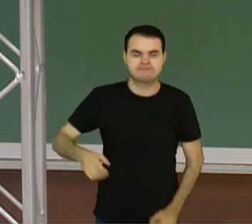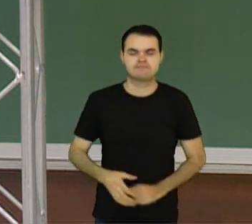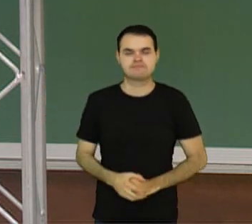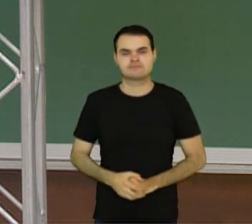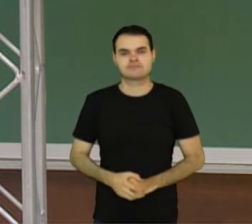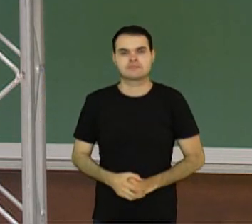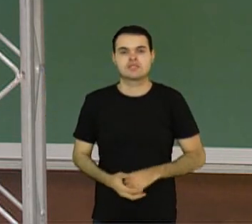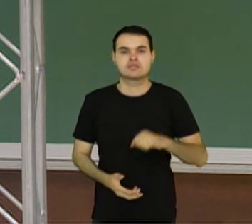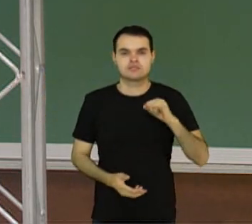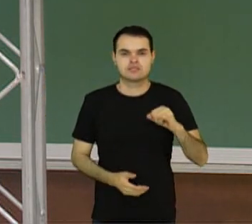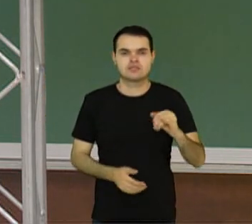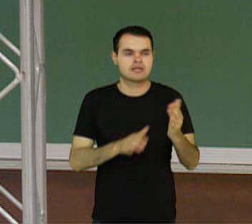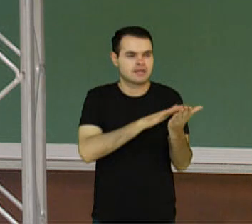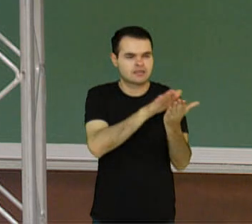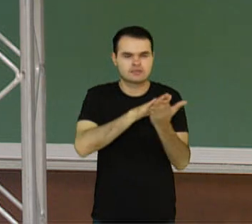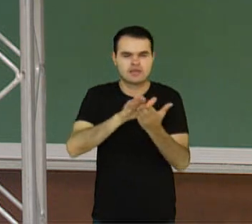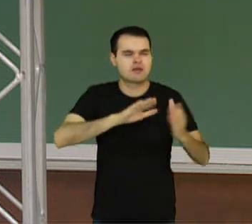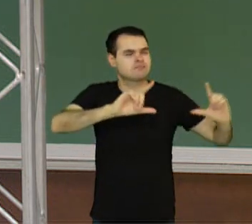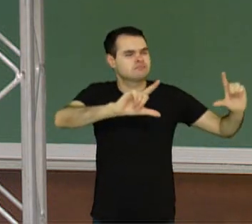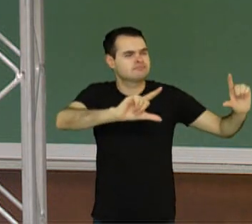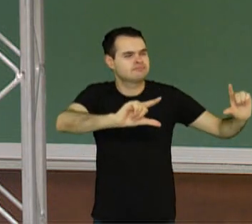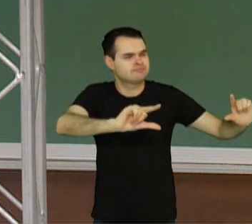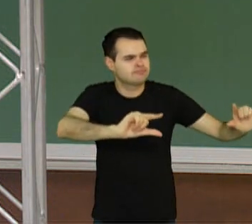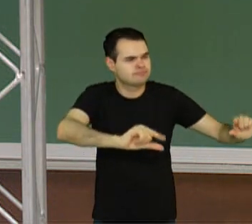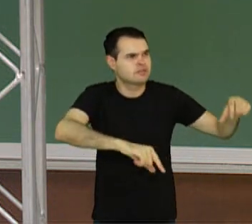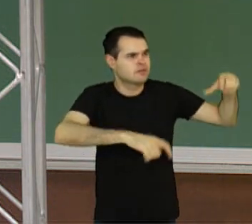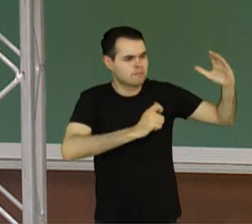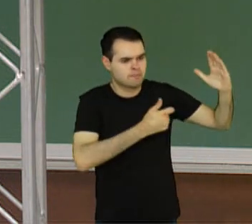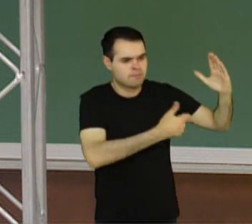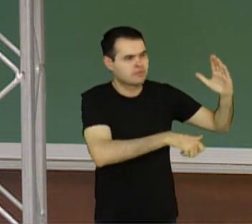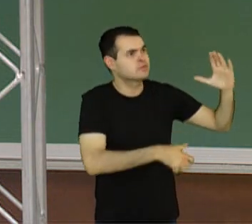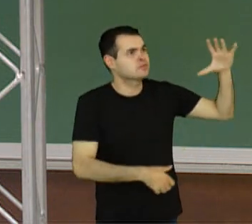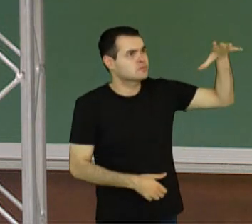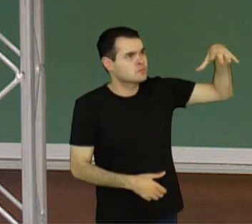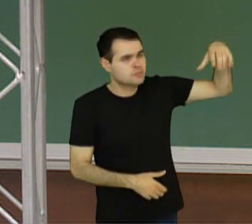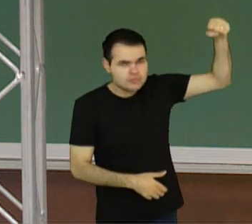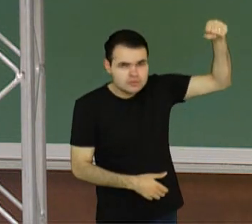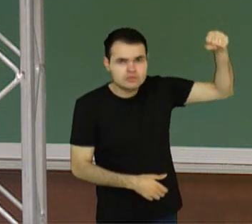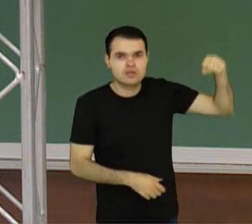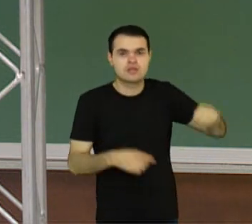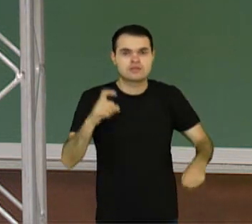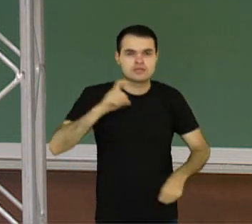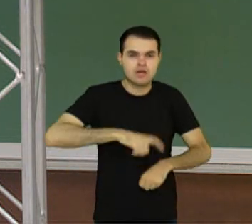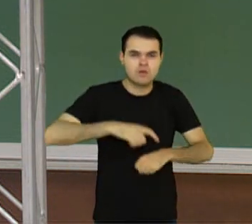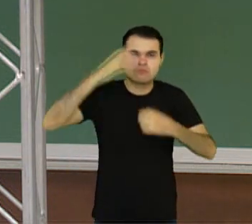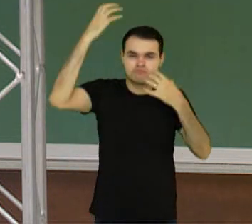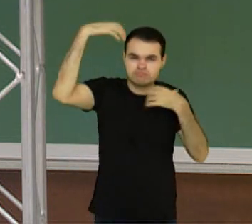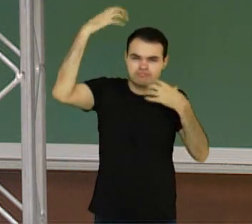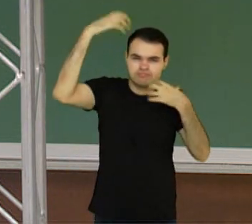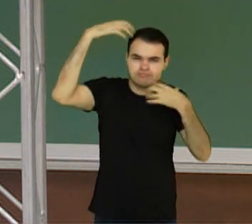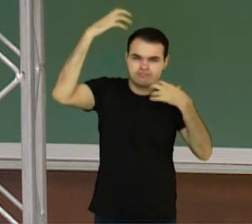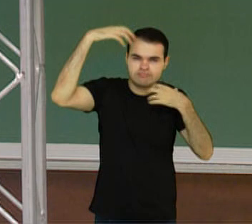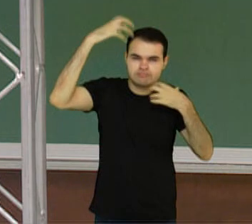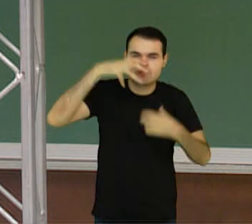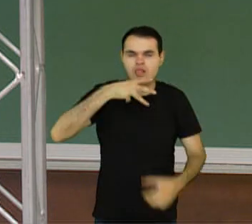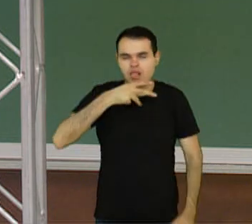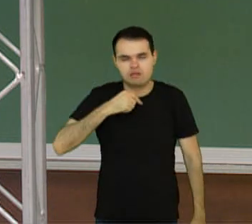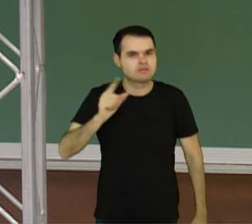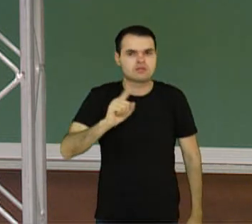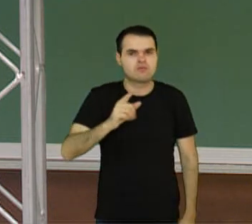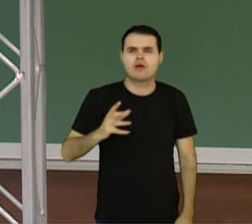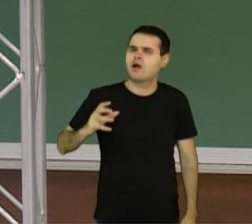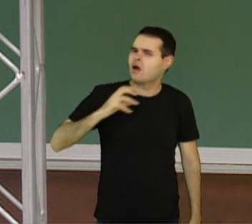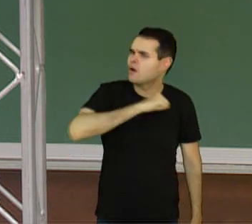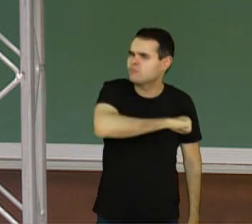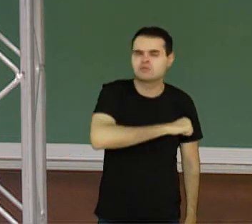você diminuir o consumo, se você não demorar tanto na hora do banho, se você não